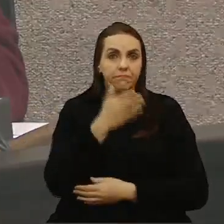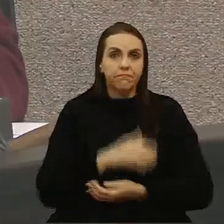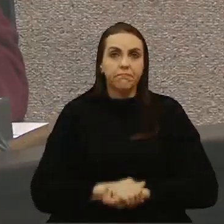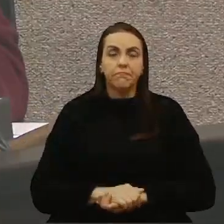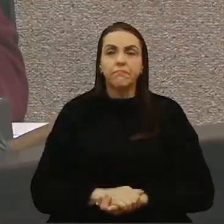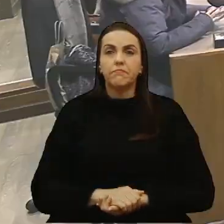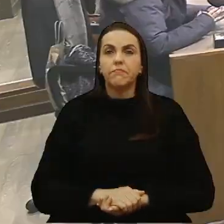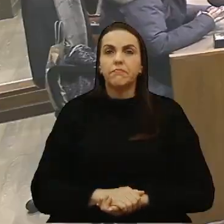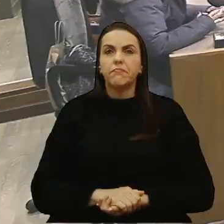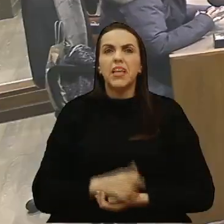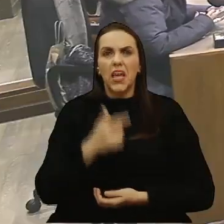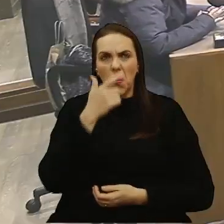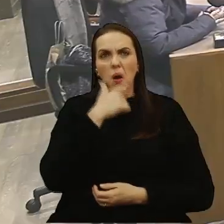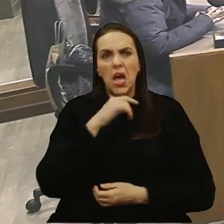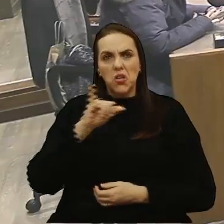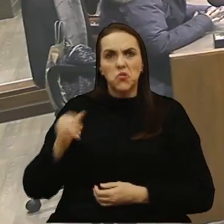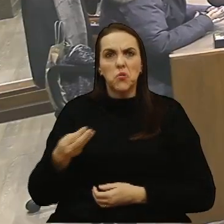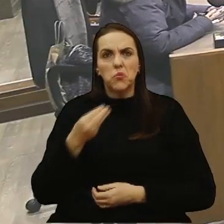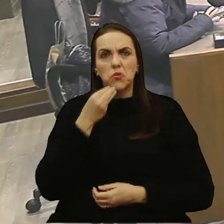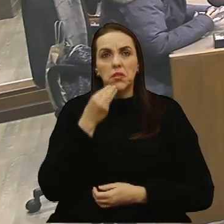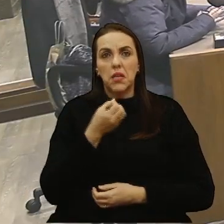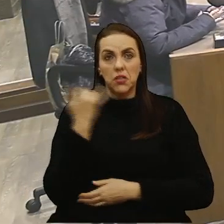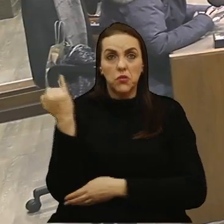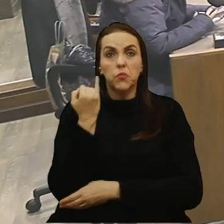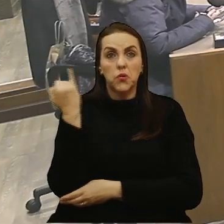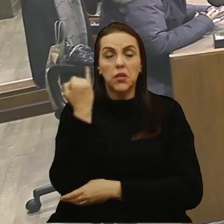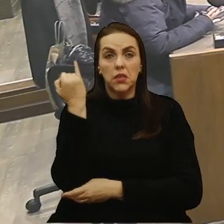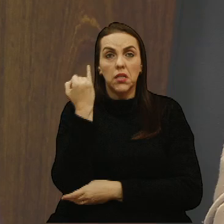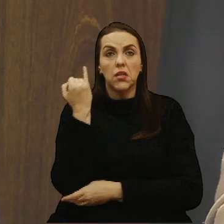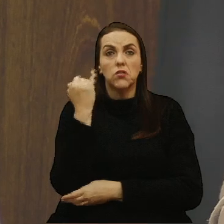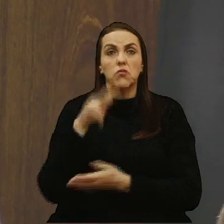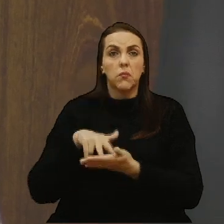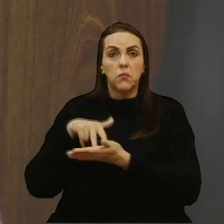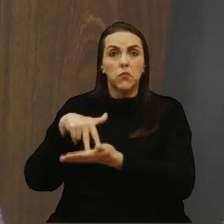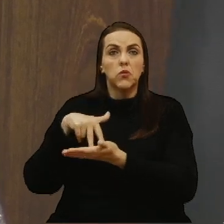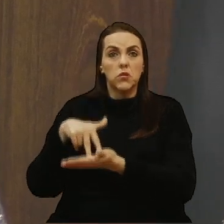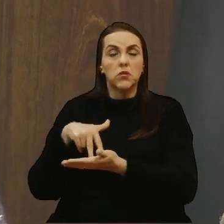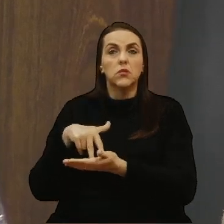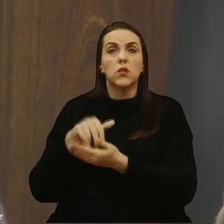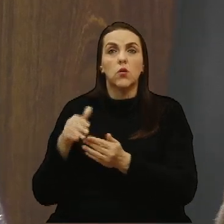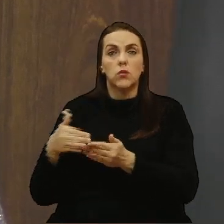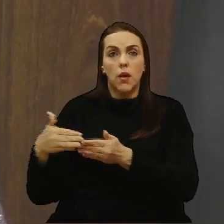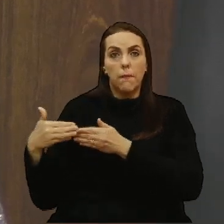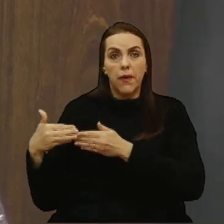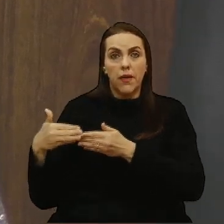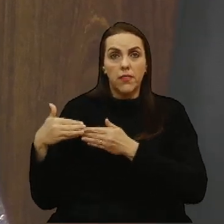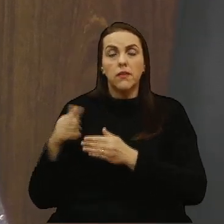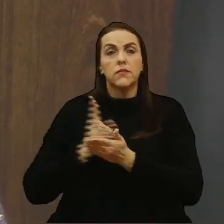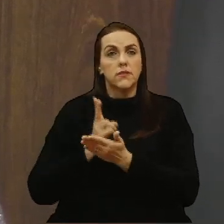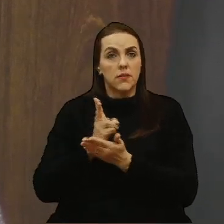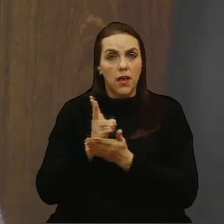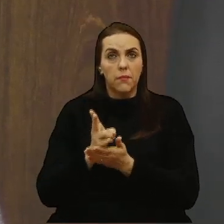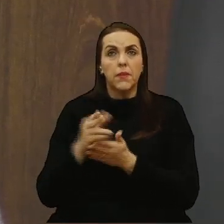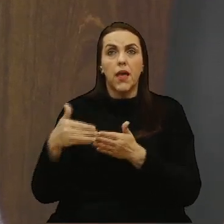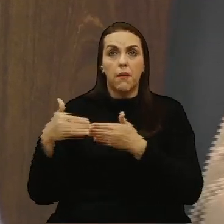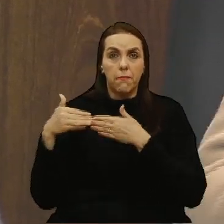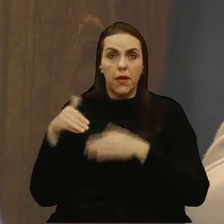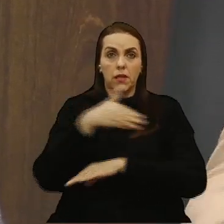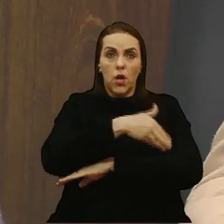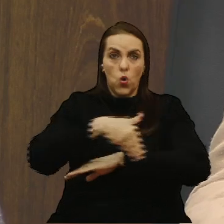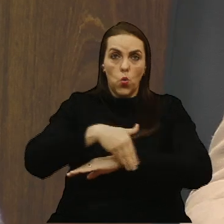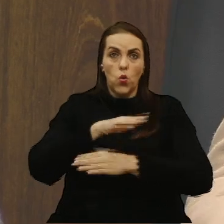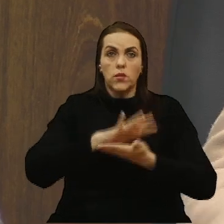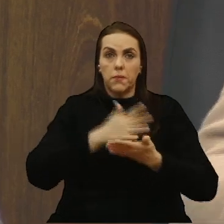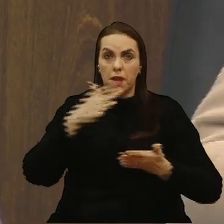muito oportuno a gente se posicionar em relação ao que ocorre com a chegada das emendas. A gente tem a emenda da Rua dos Brilhantes, a gente